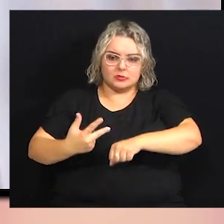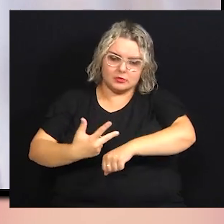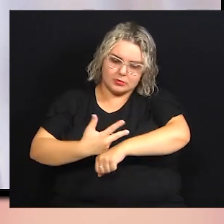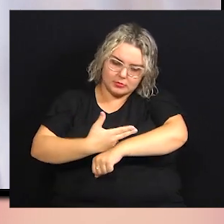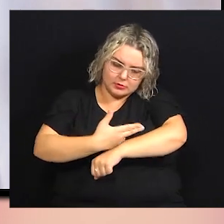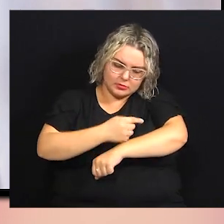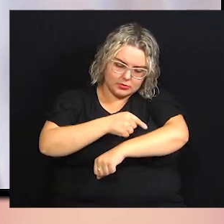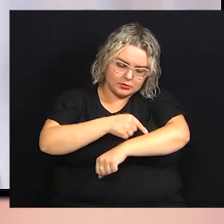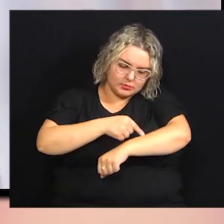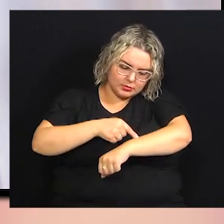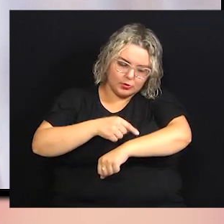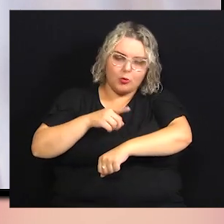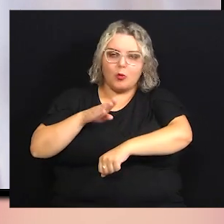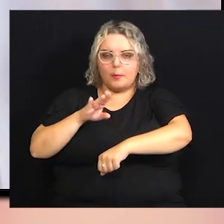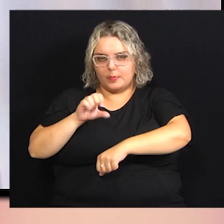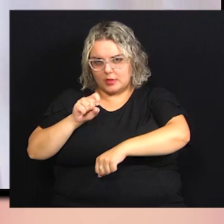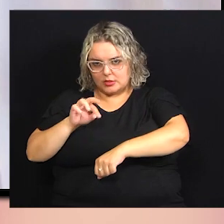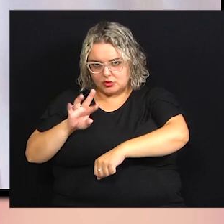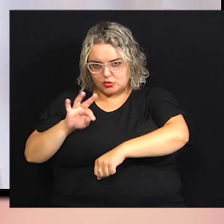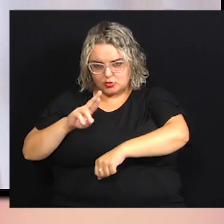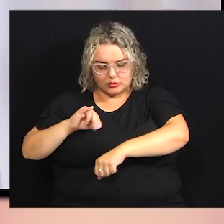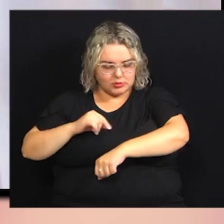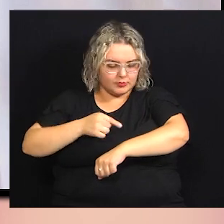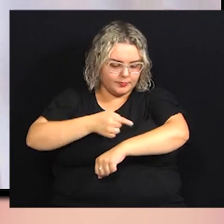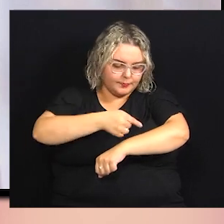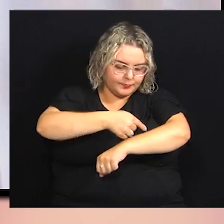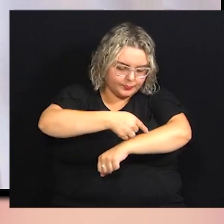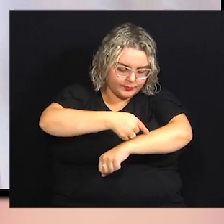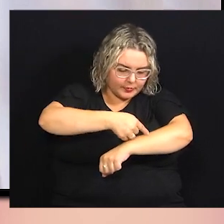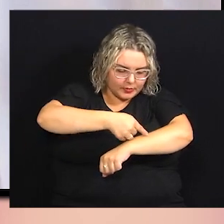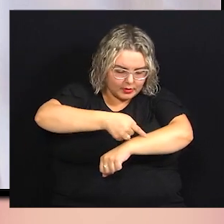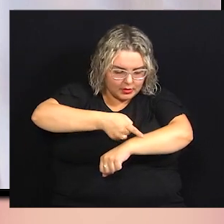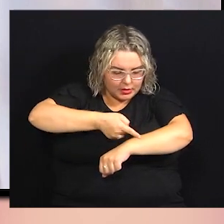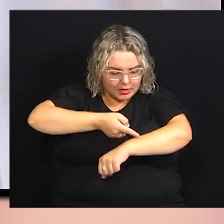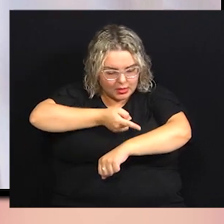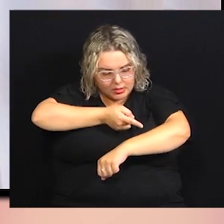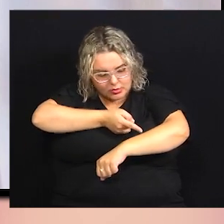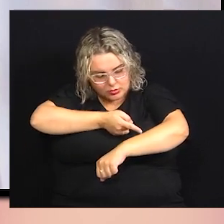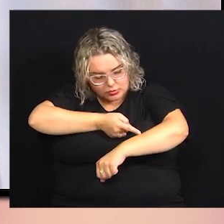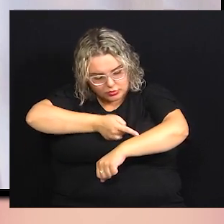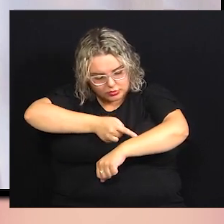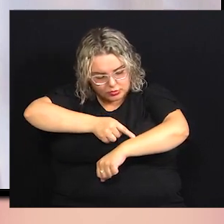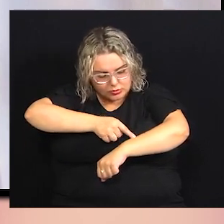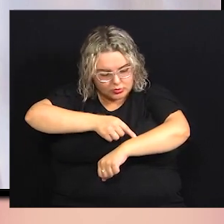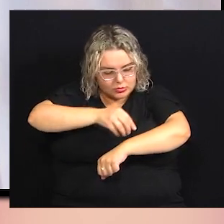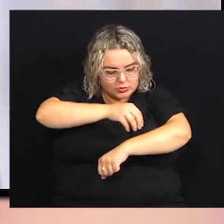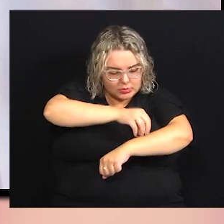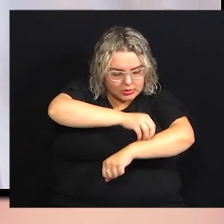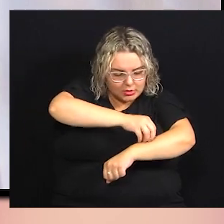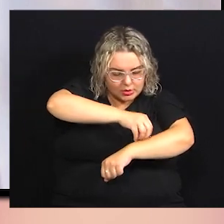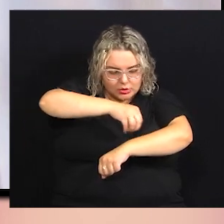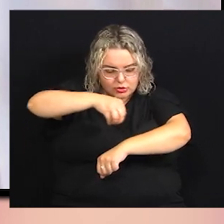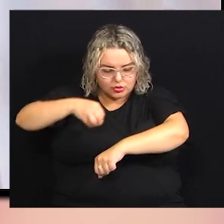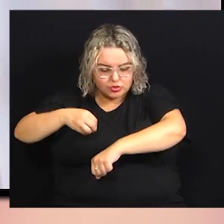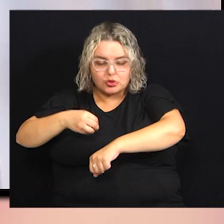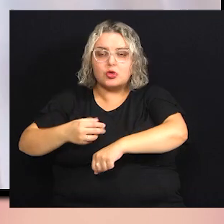corte, né? Você vai com um bisturi, você vai fazer um corte nas laterais da lesão. Então, tirando, você tem que tirar a lesão e